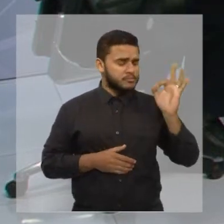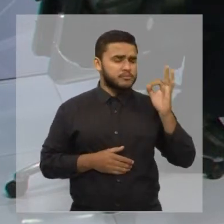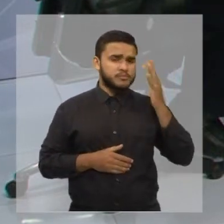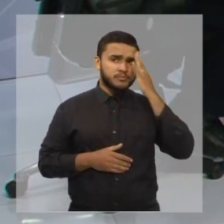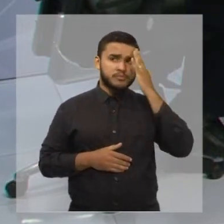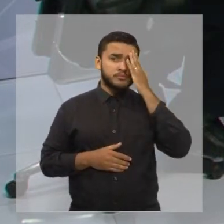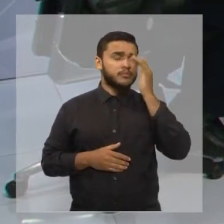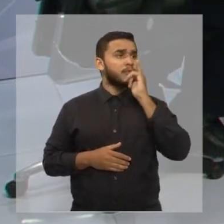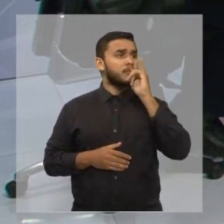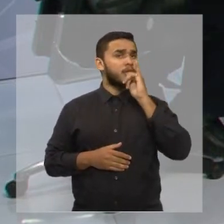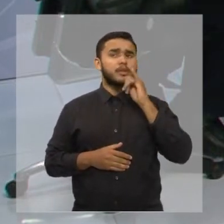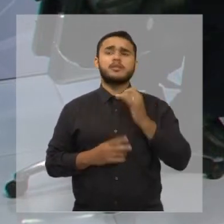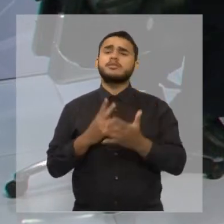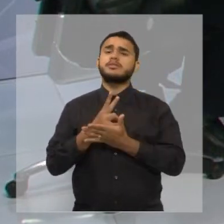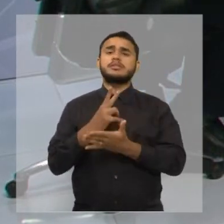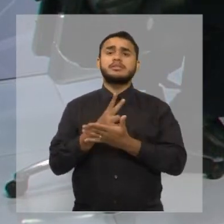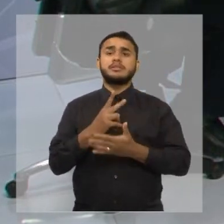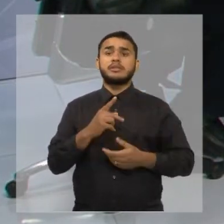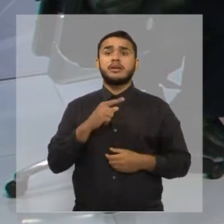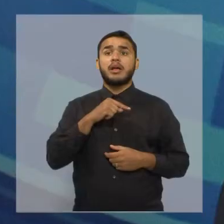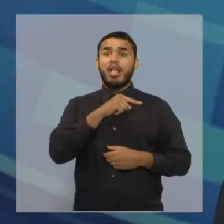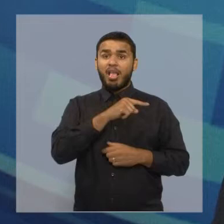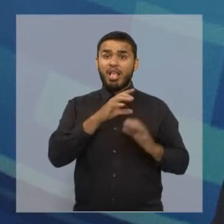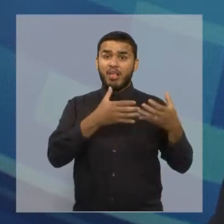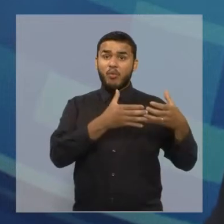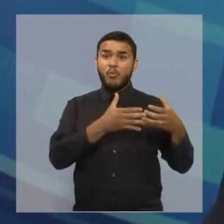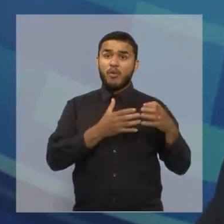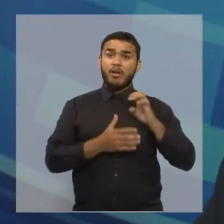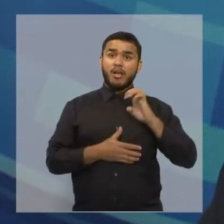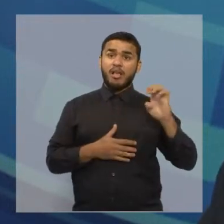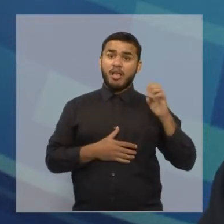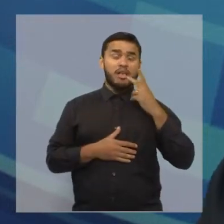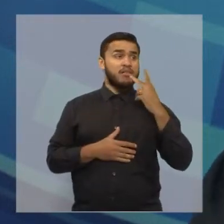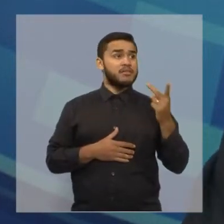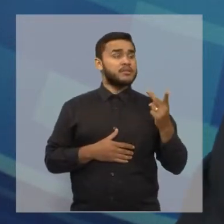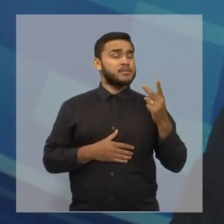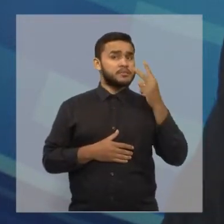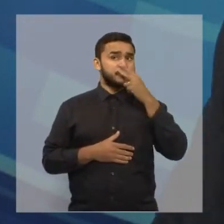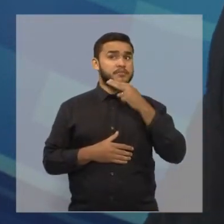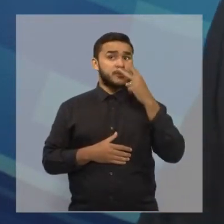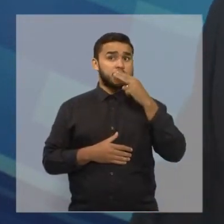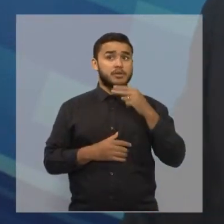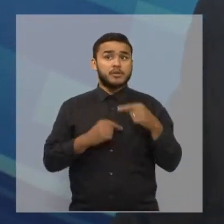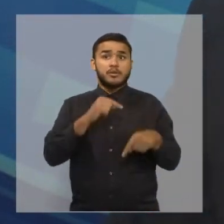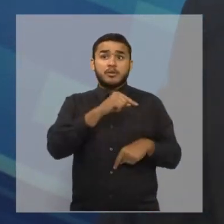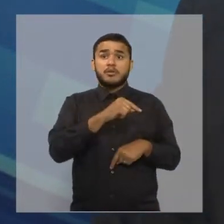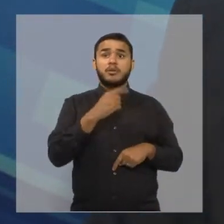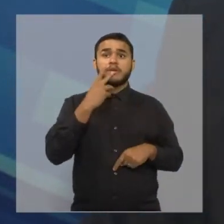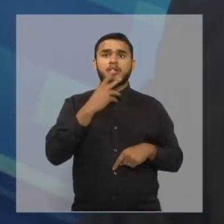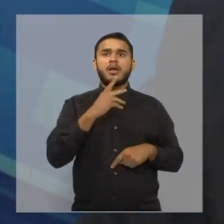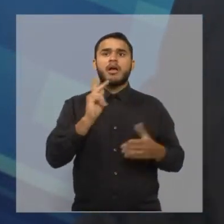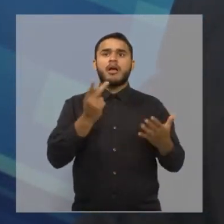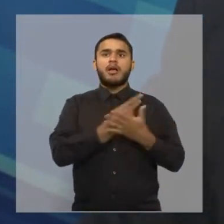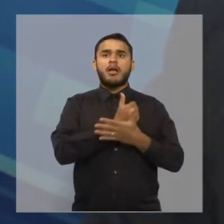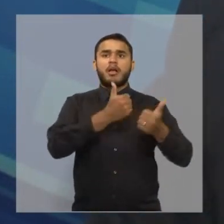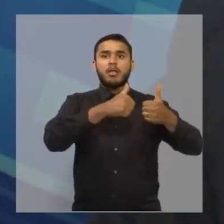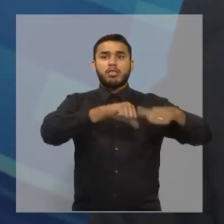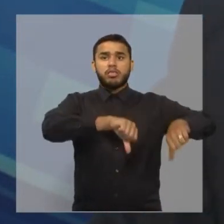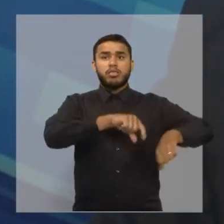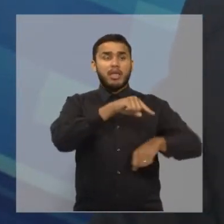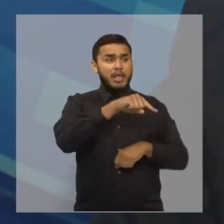os progressistas sempre praticaram é reprovável do ponto de vista moral, mas não é responsável pelo fracasso político